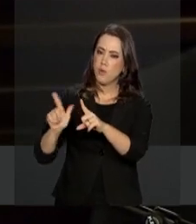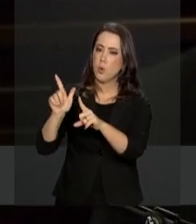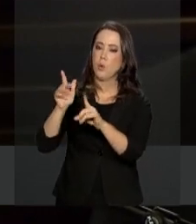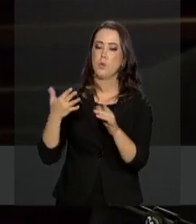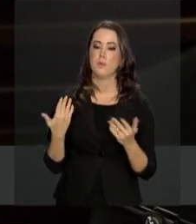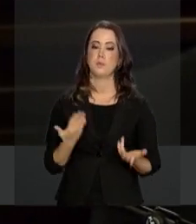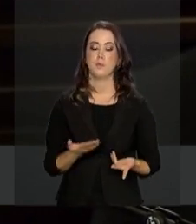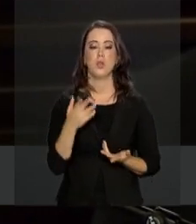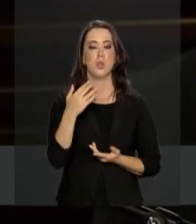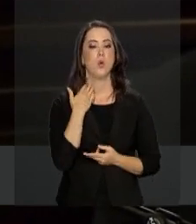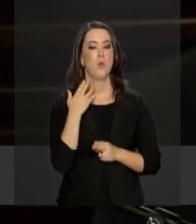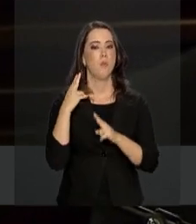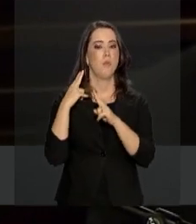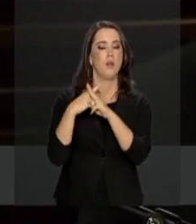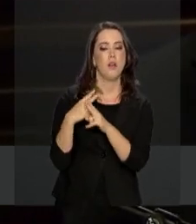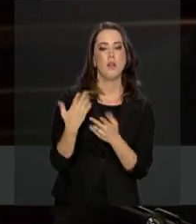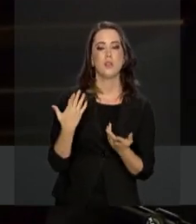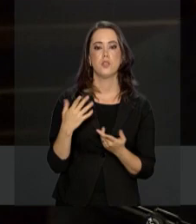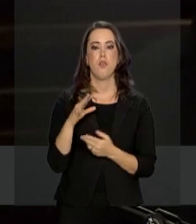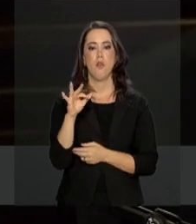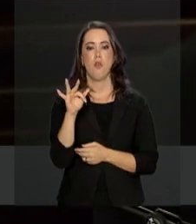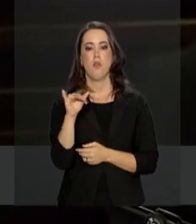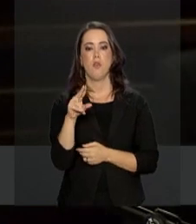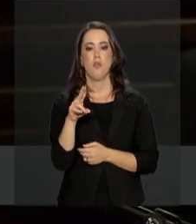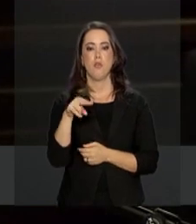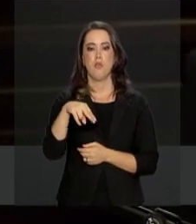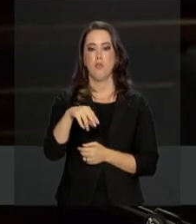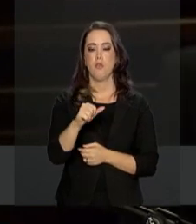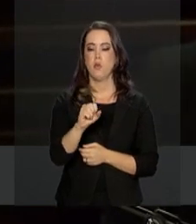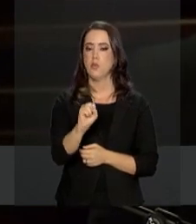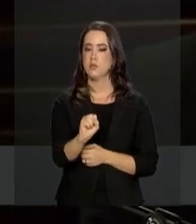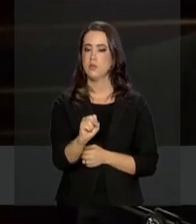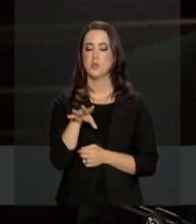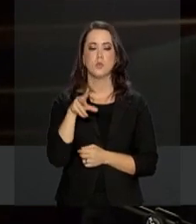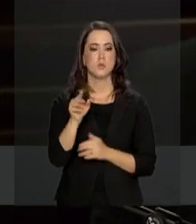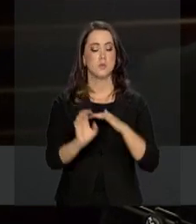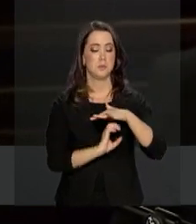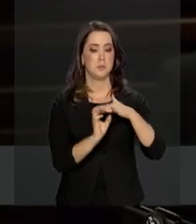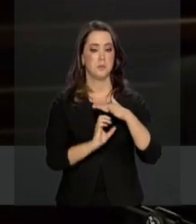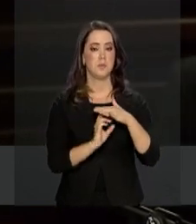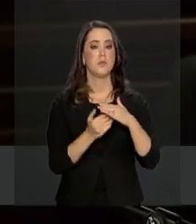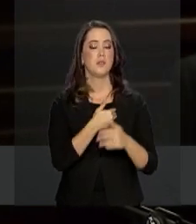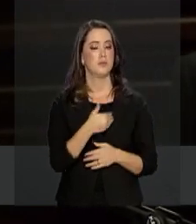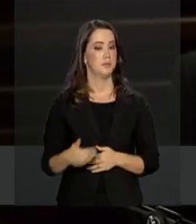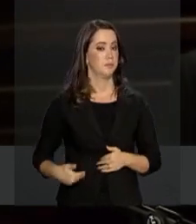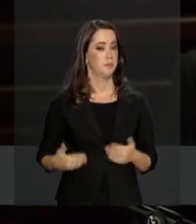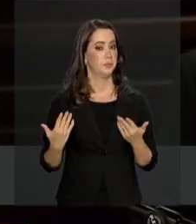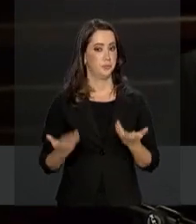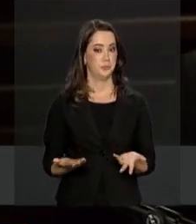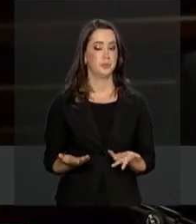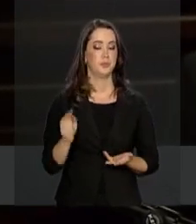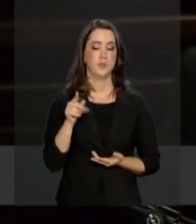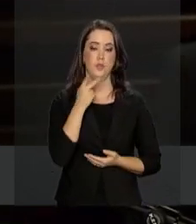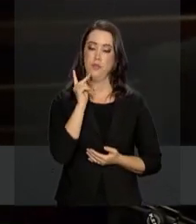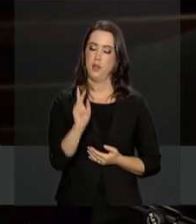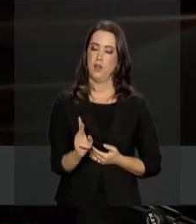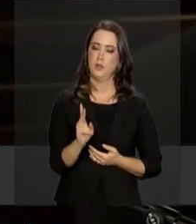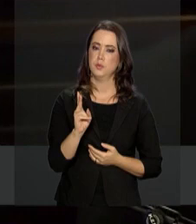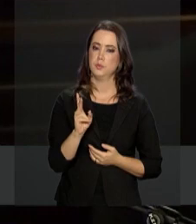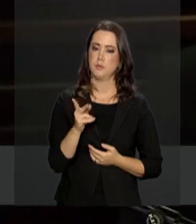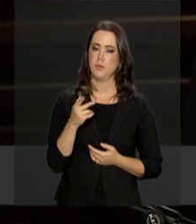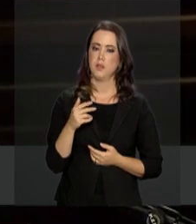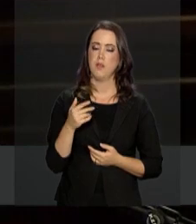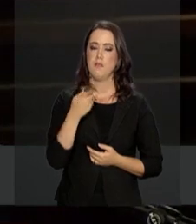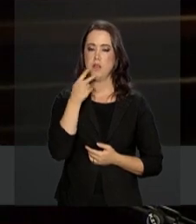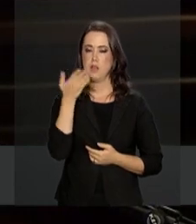com furnas com todas as empresas estatais então digo eu quando falei dos